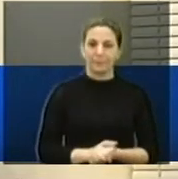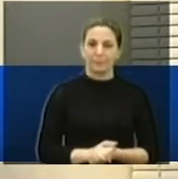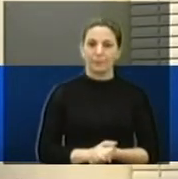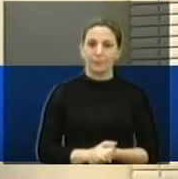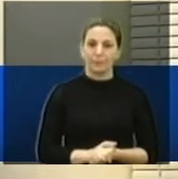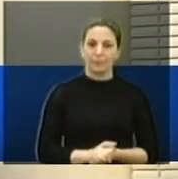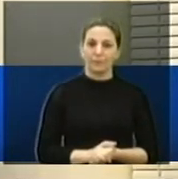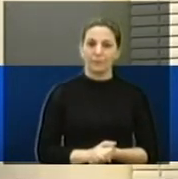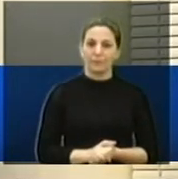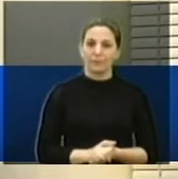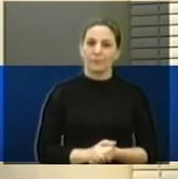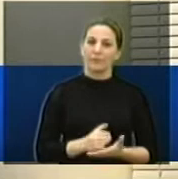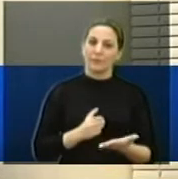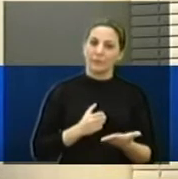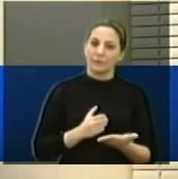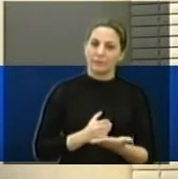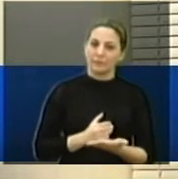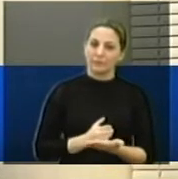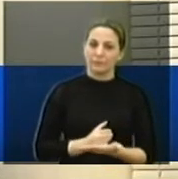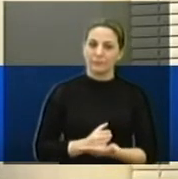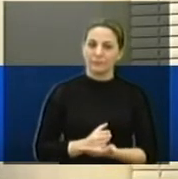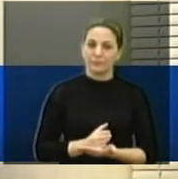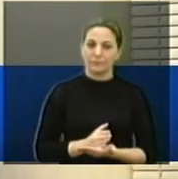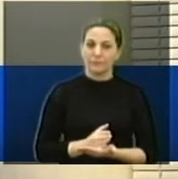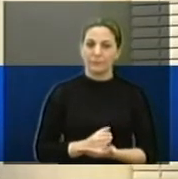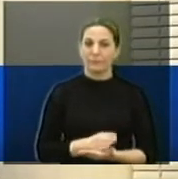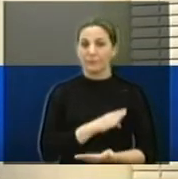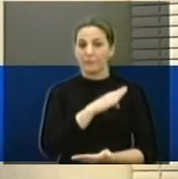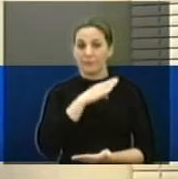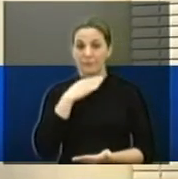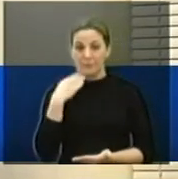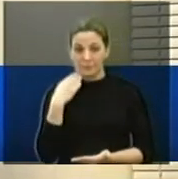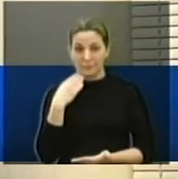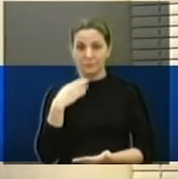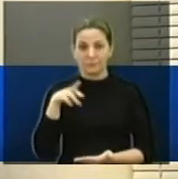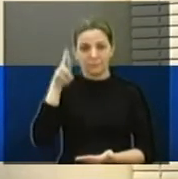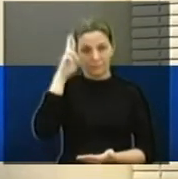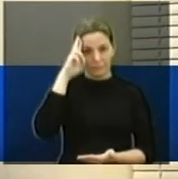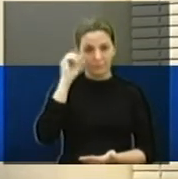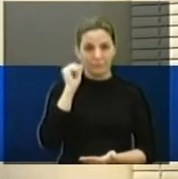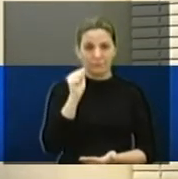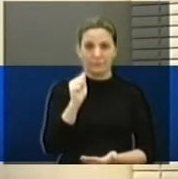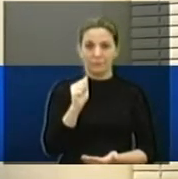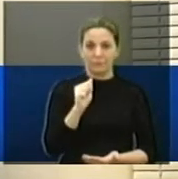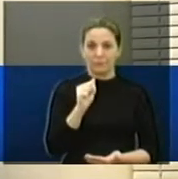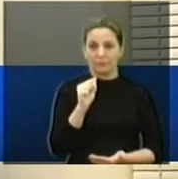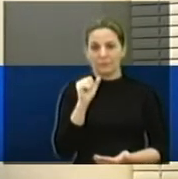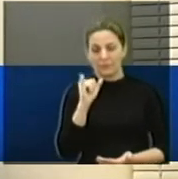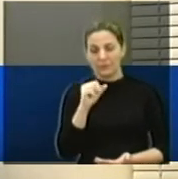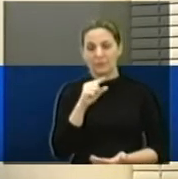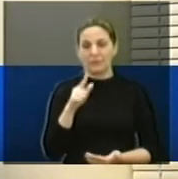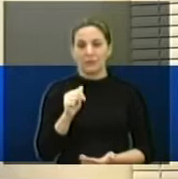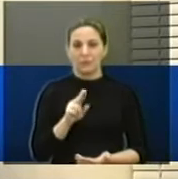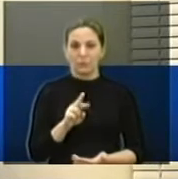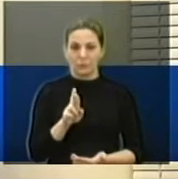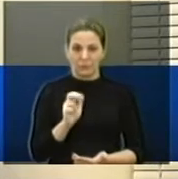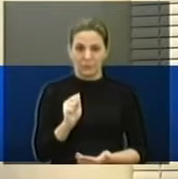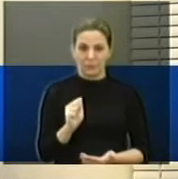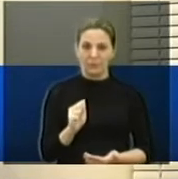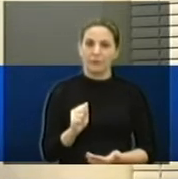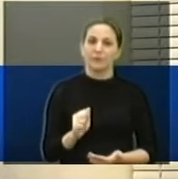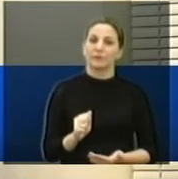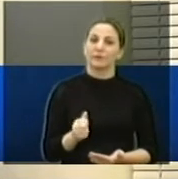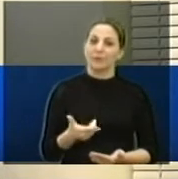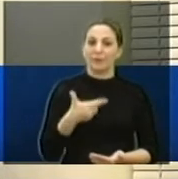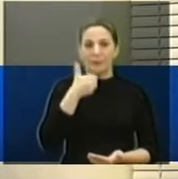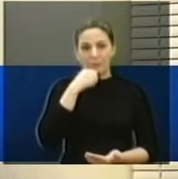o passamento da dona isaura faustino diz a mãe do nosso companheiro edmilson